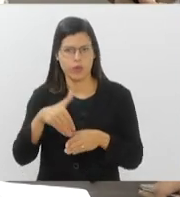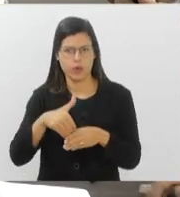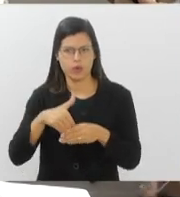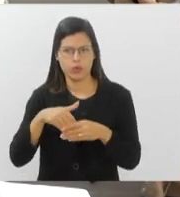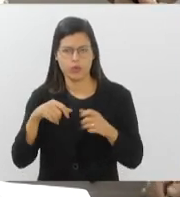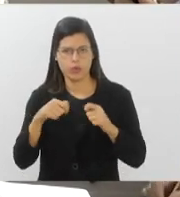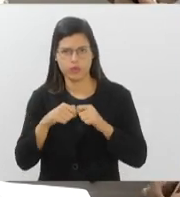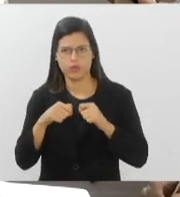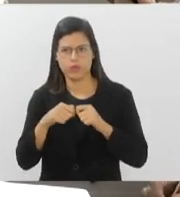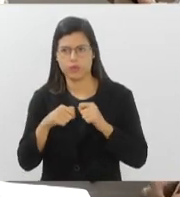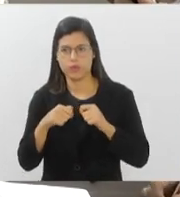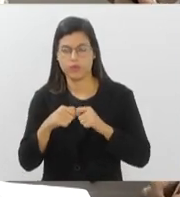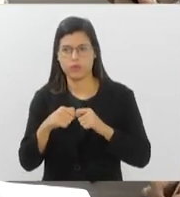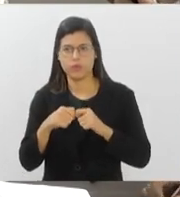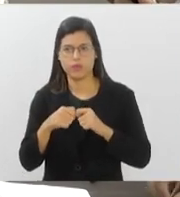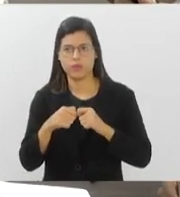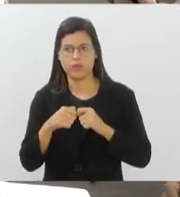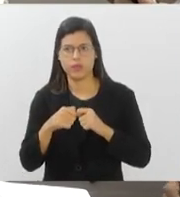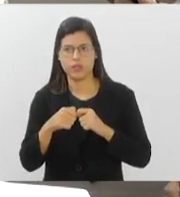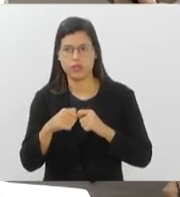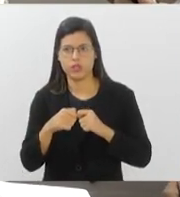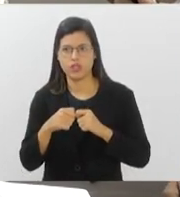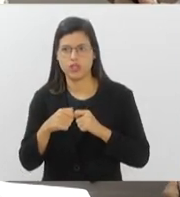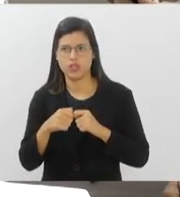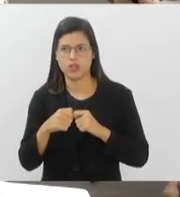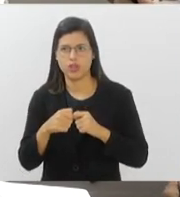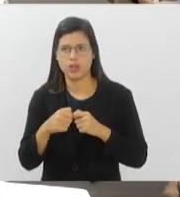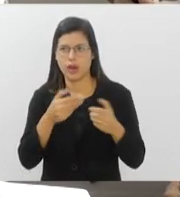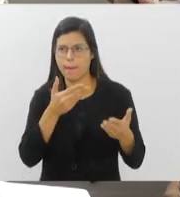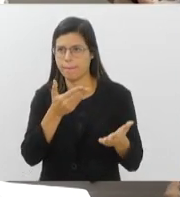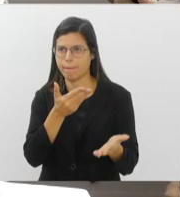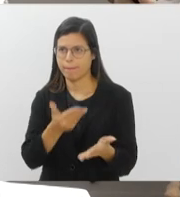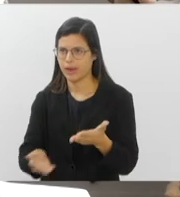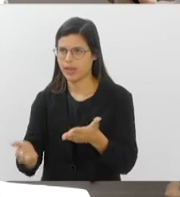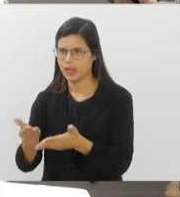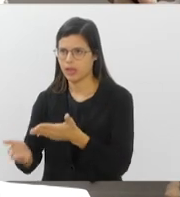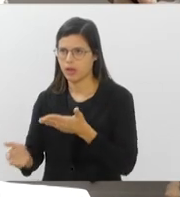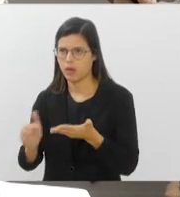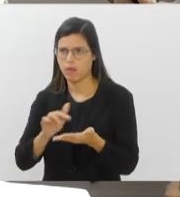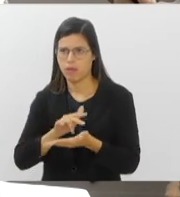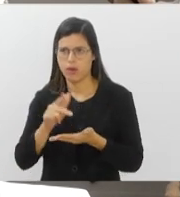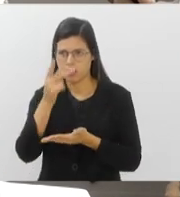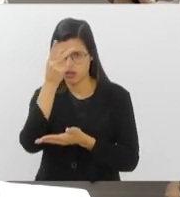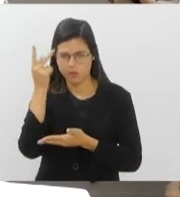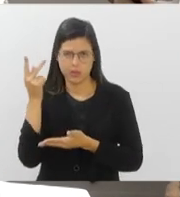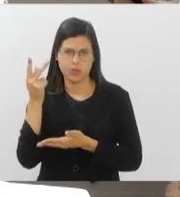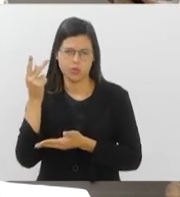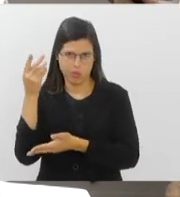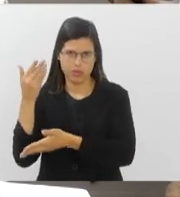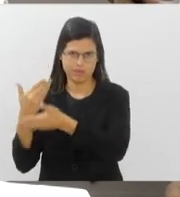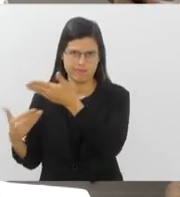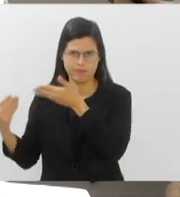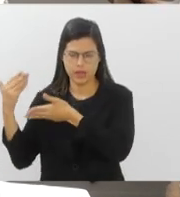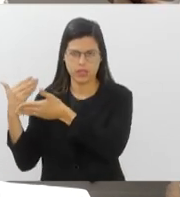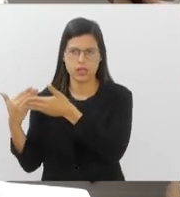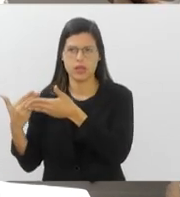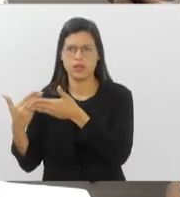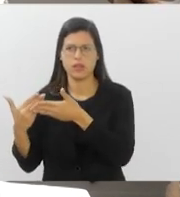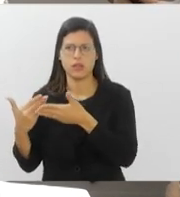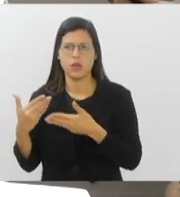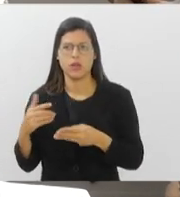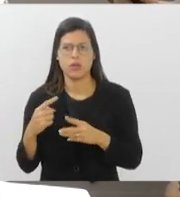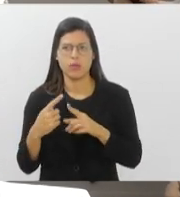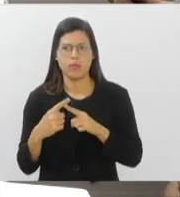que derrotou um grande coletivo dessa casa à época. Porque nós